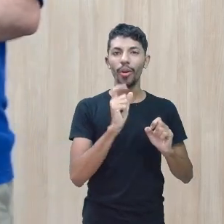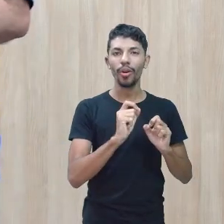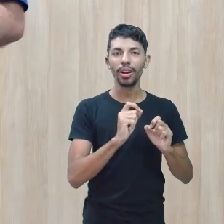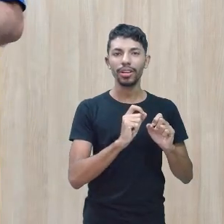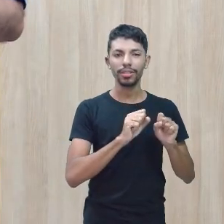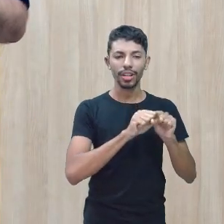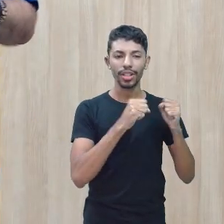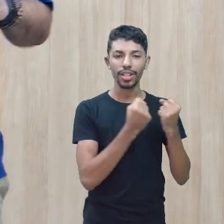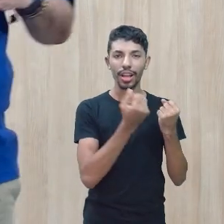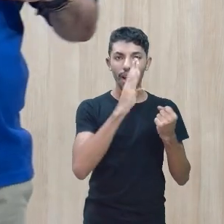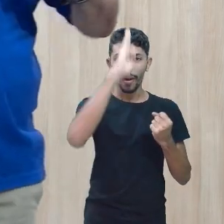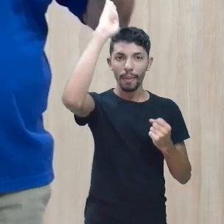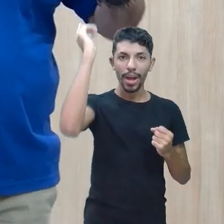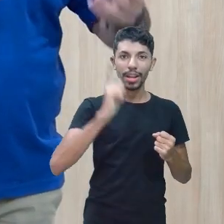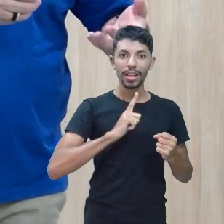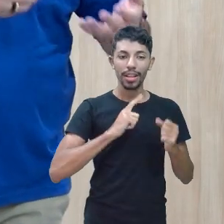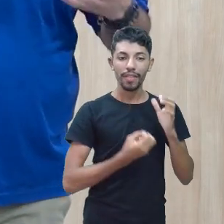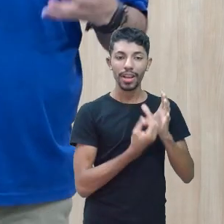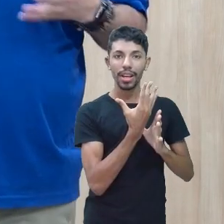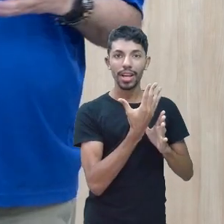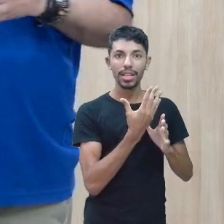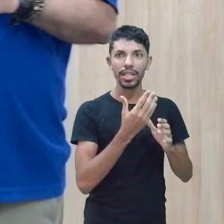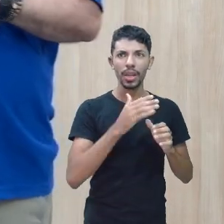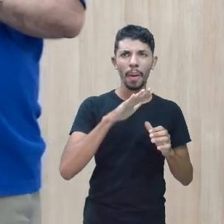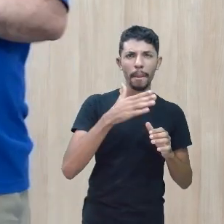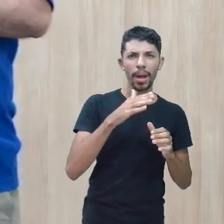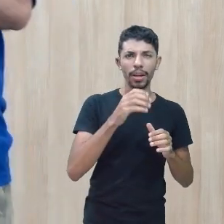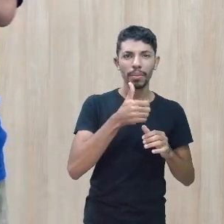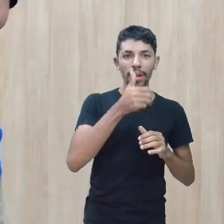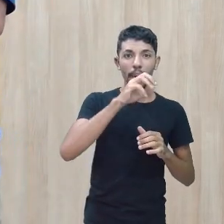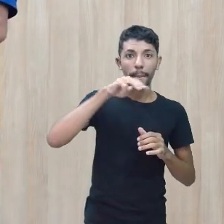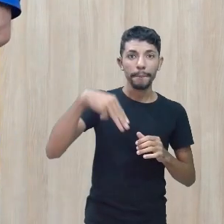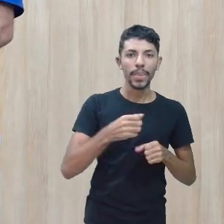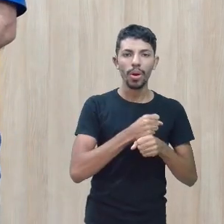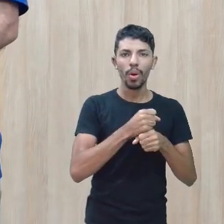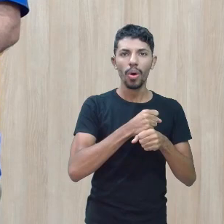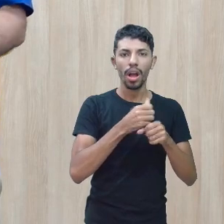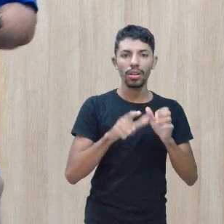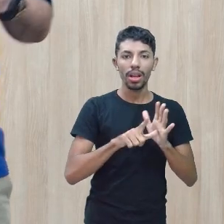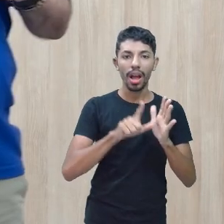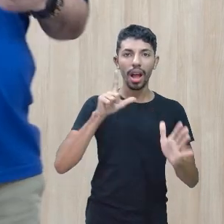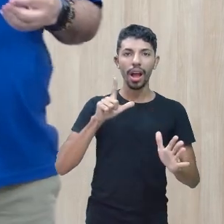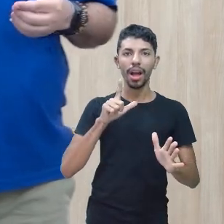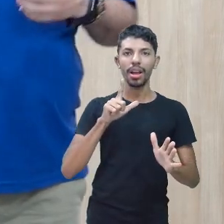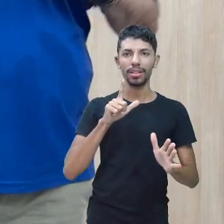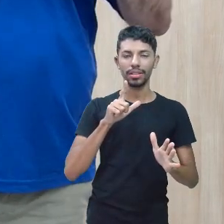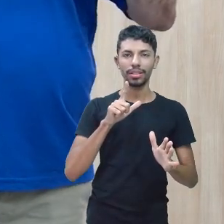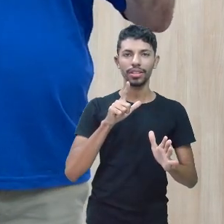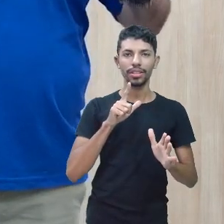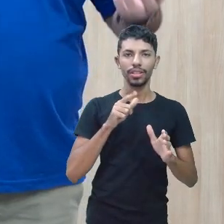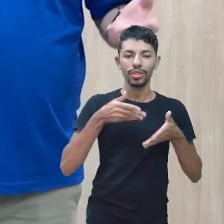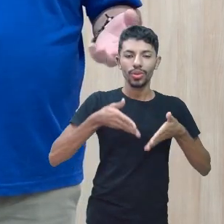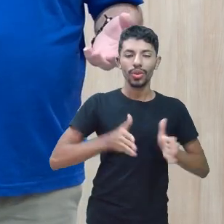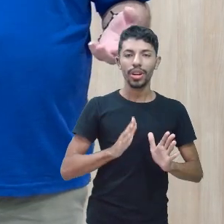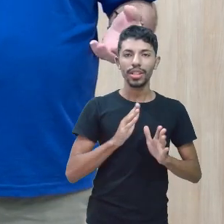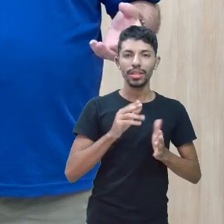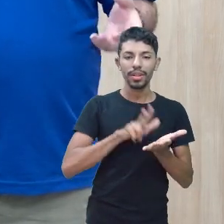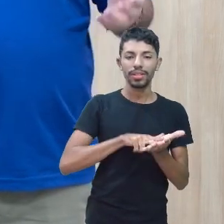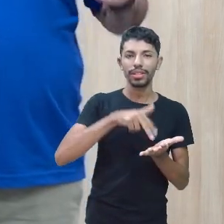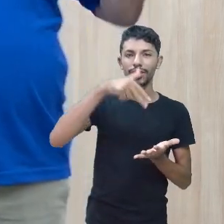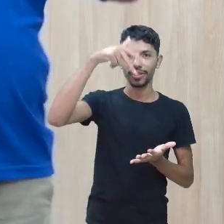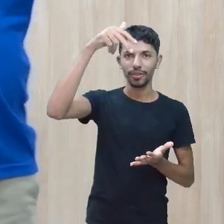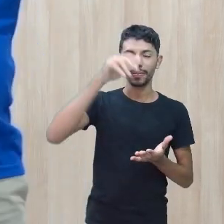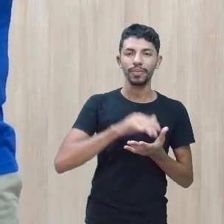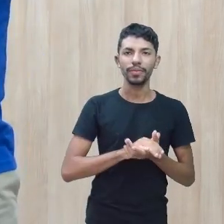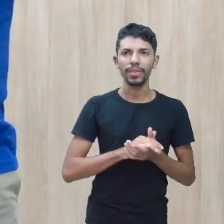origem por volta de 1000 anos antes do nascimento de Jesus Cristo. E você pode pensar assim,